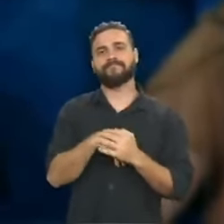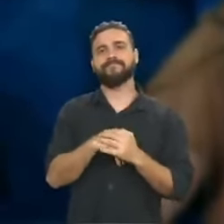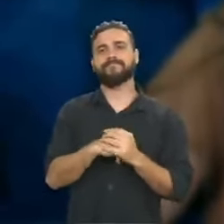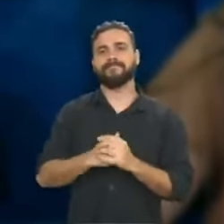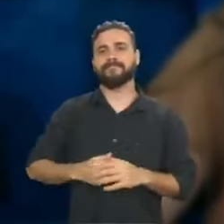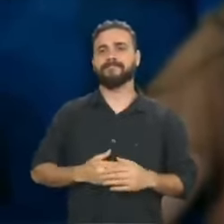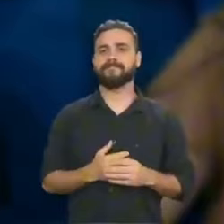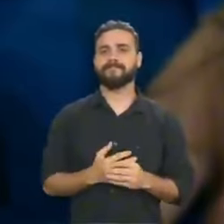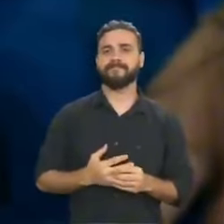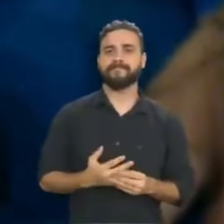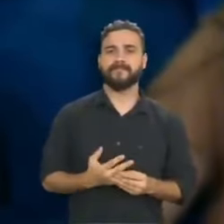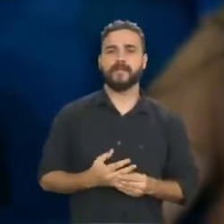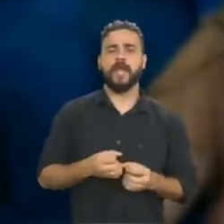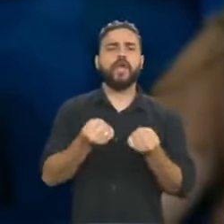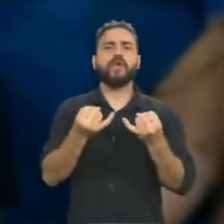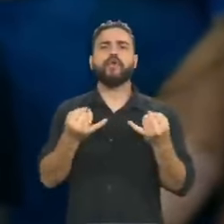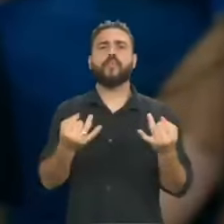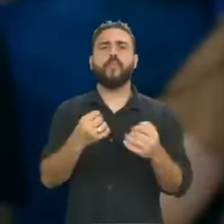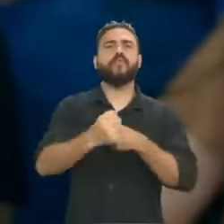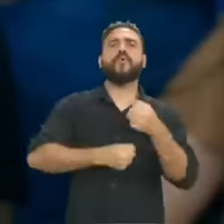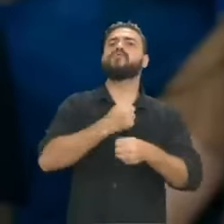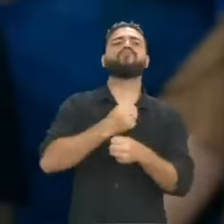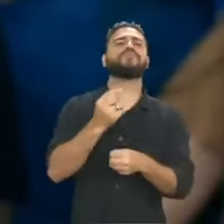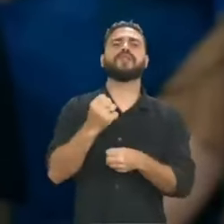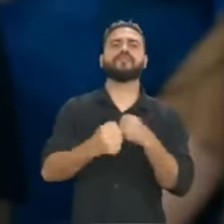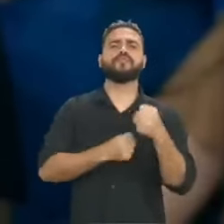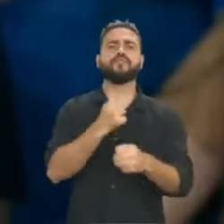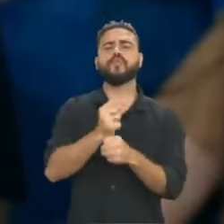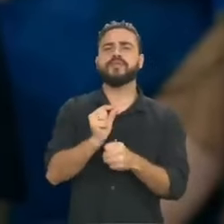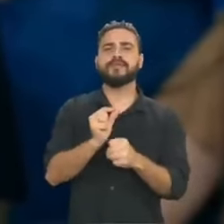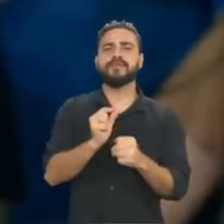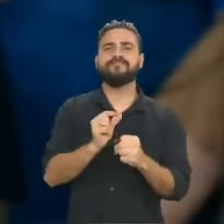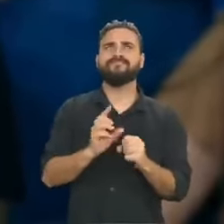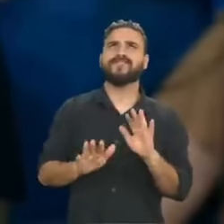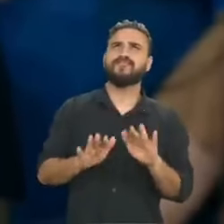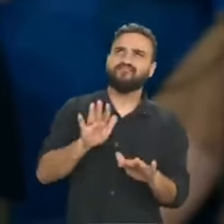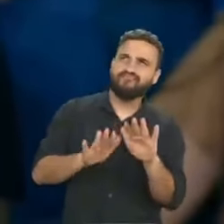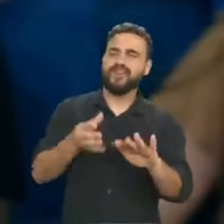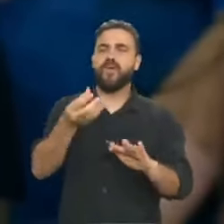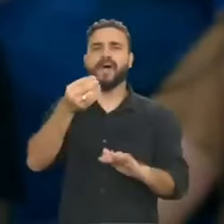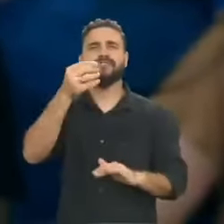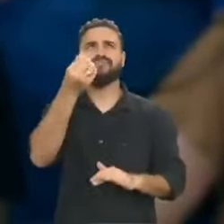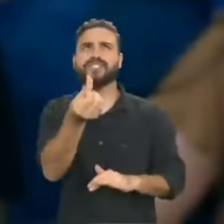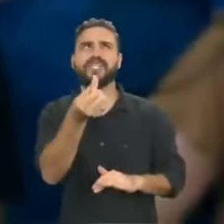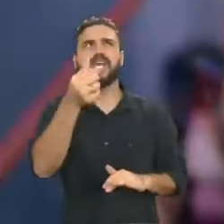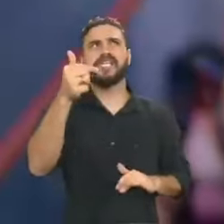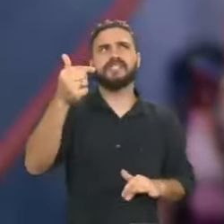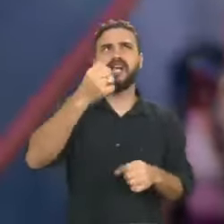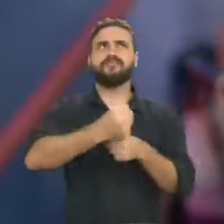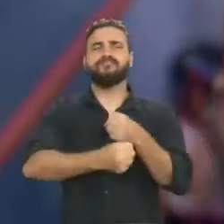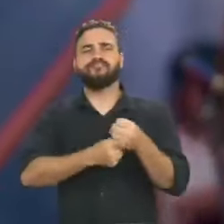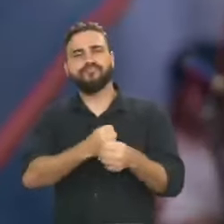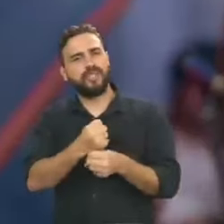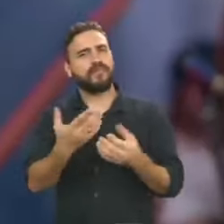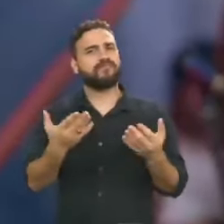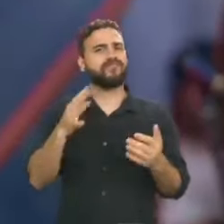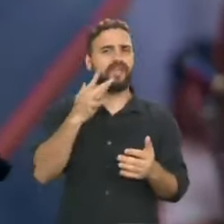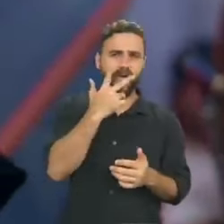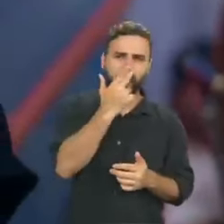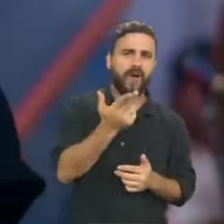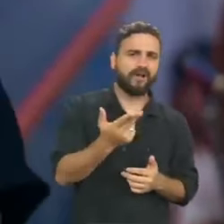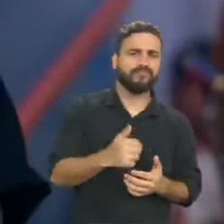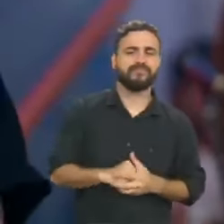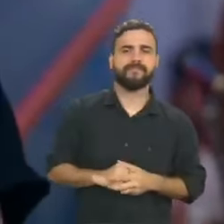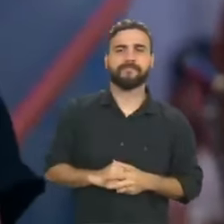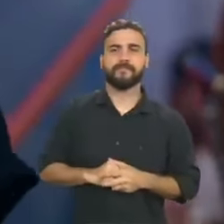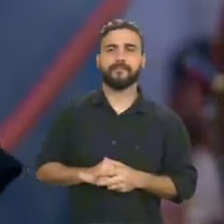anos? tem. Quantos anos, Paulo Botrel? Sei lá, uns 6 anos, sete anos. 6 anos. Uns 6 anos, eu acho. E Acho que o não tem Avança